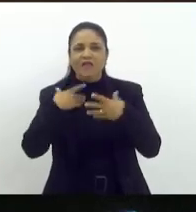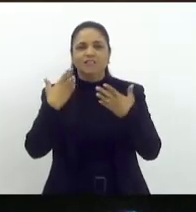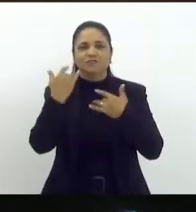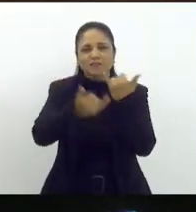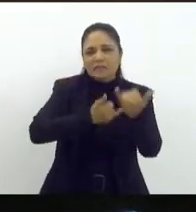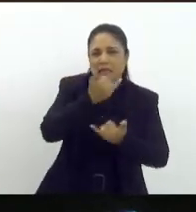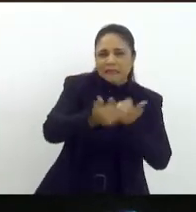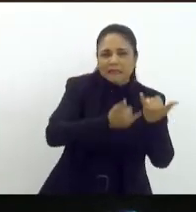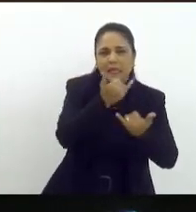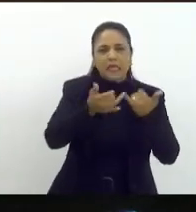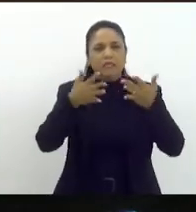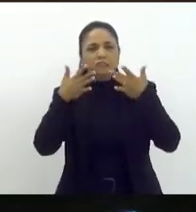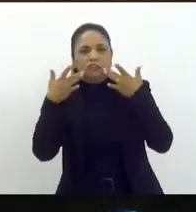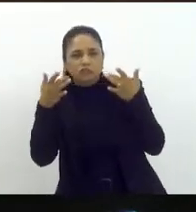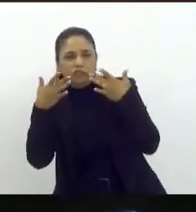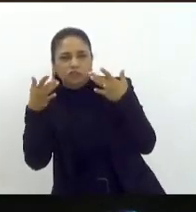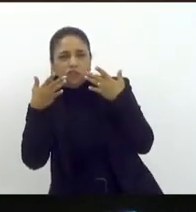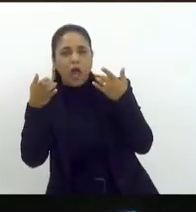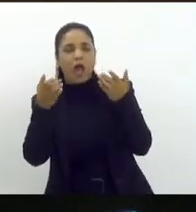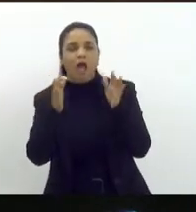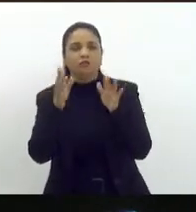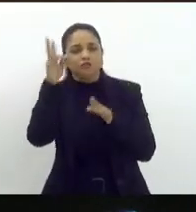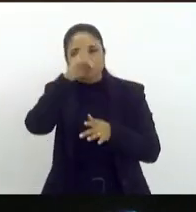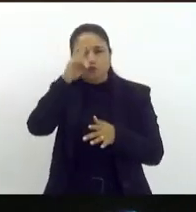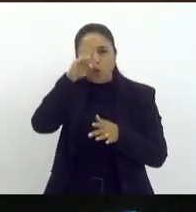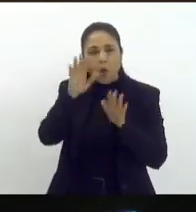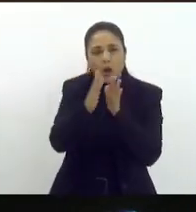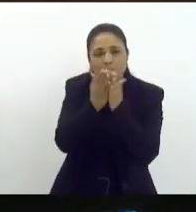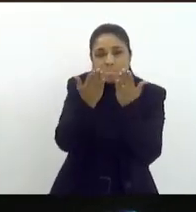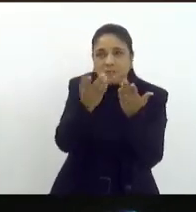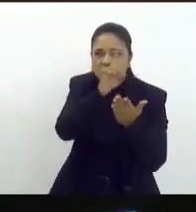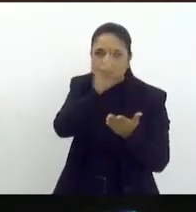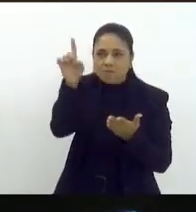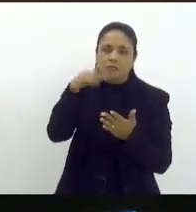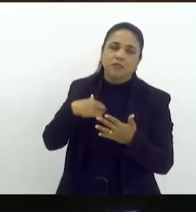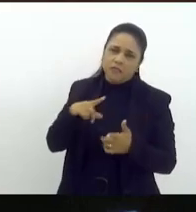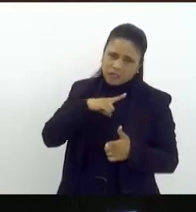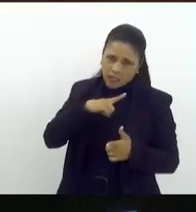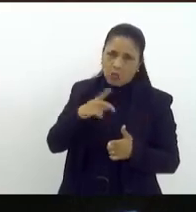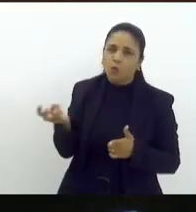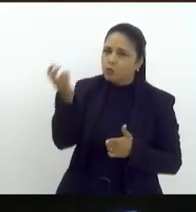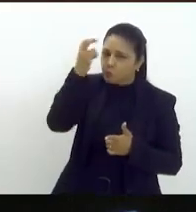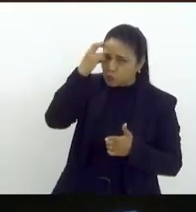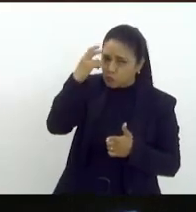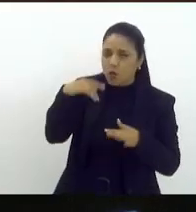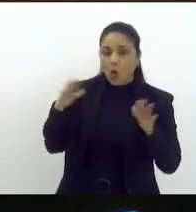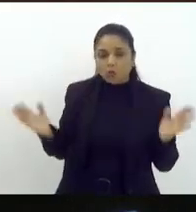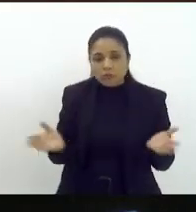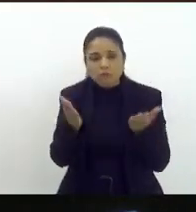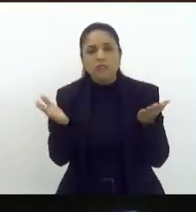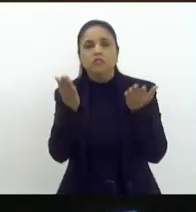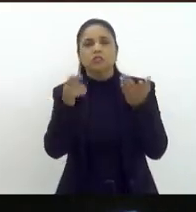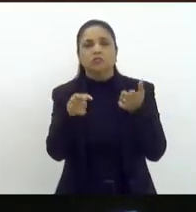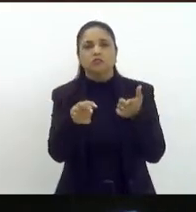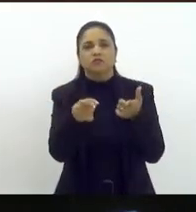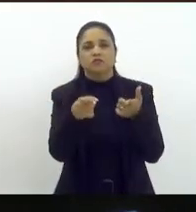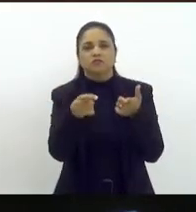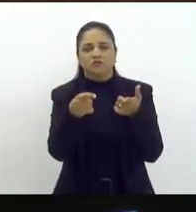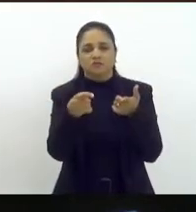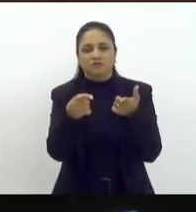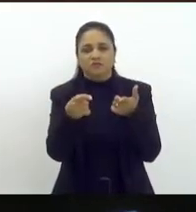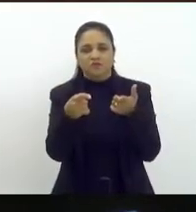as histórias bíblicas elas levam também a cultura ao teatro Ah o incentivo adversos